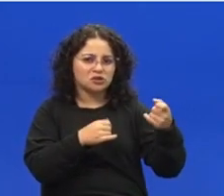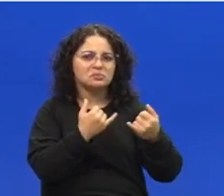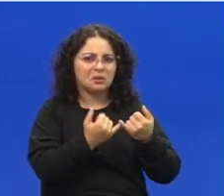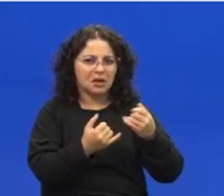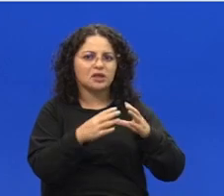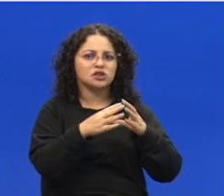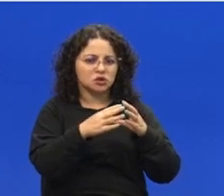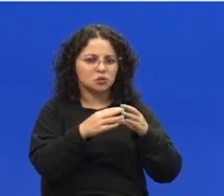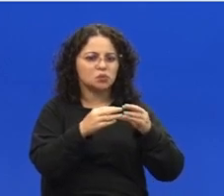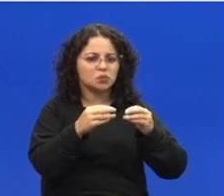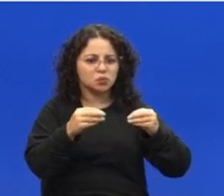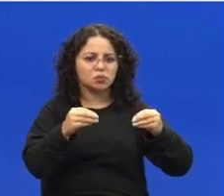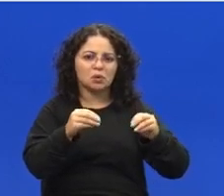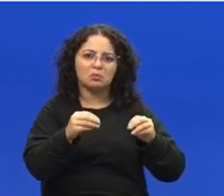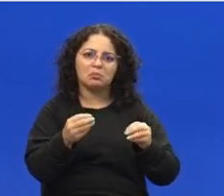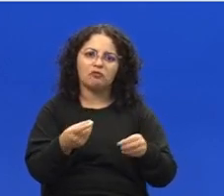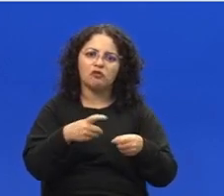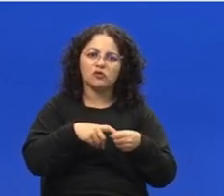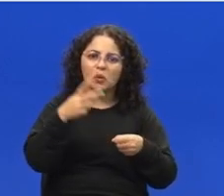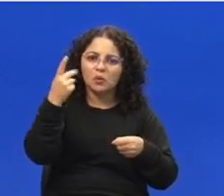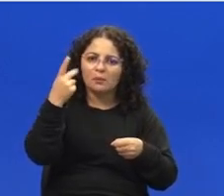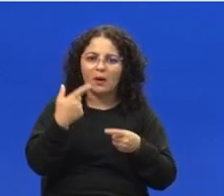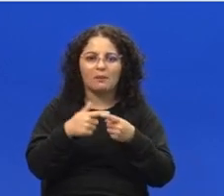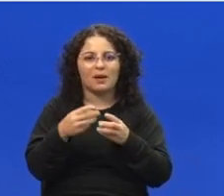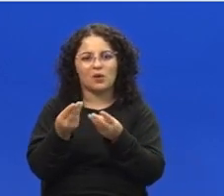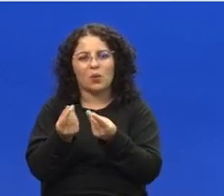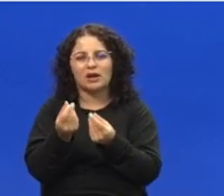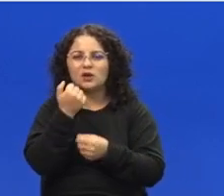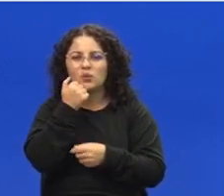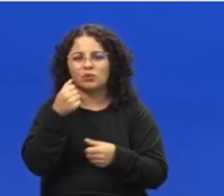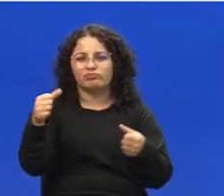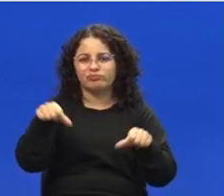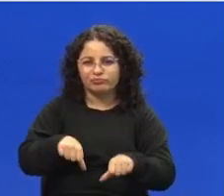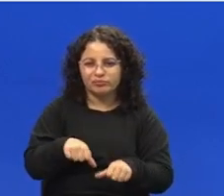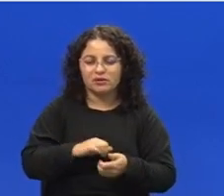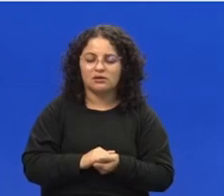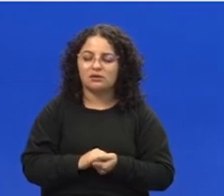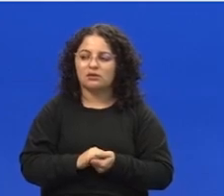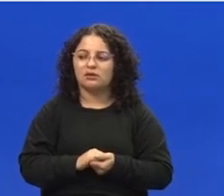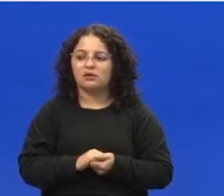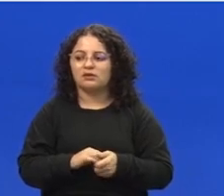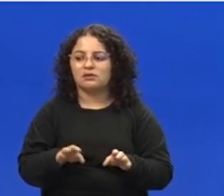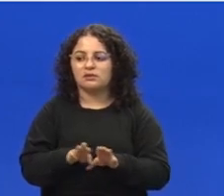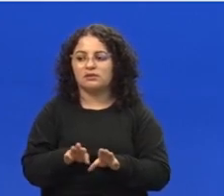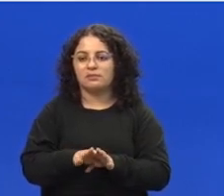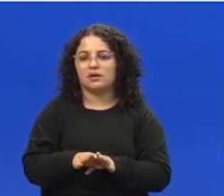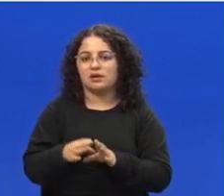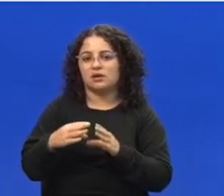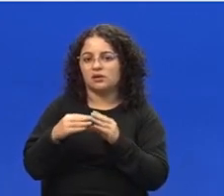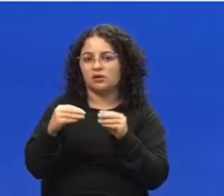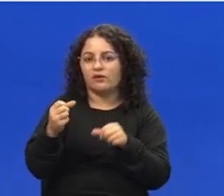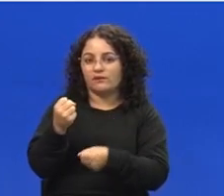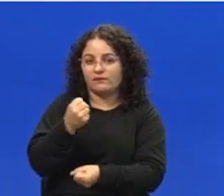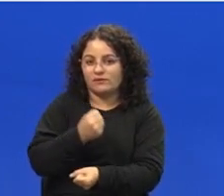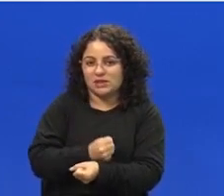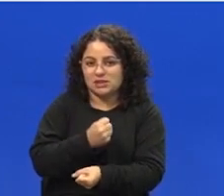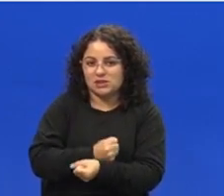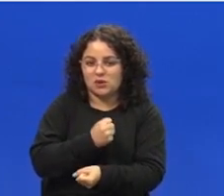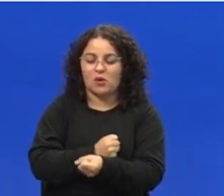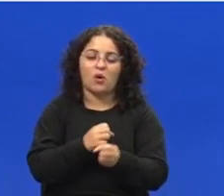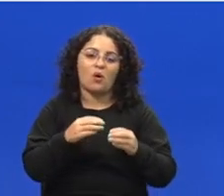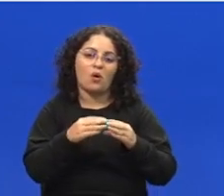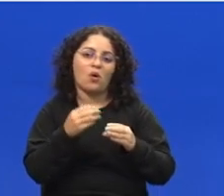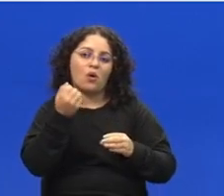consolidando, mas a qualidade do osso formado não é boa. Nós temos a consolidação viciosa, que é quando o osso